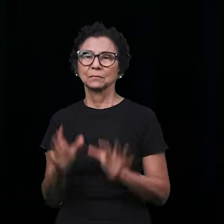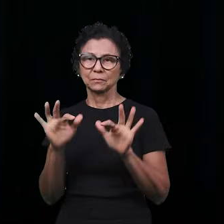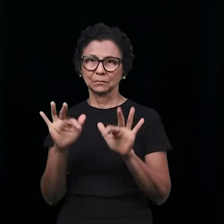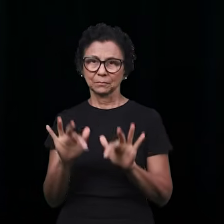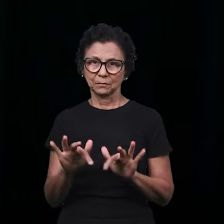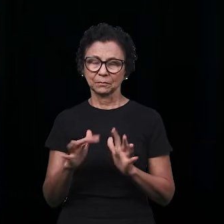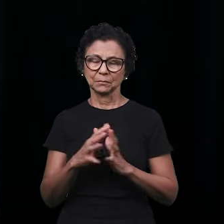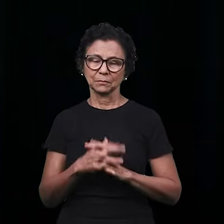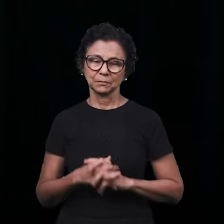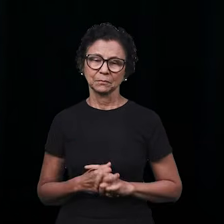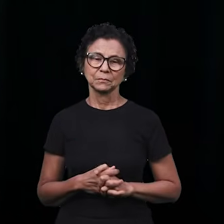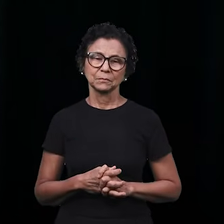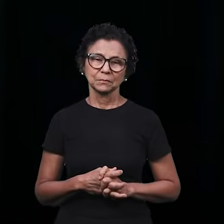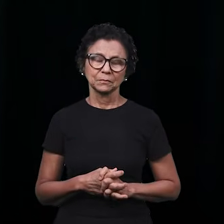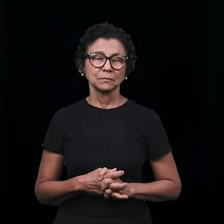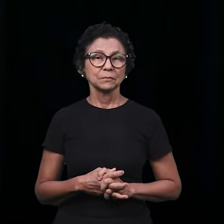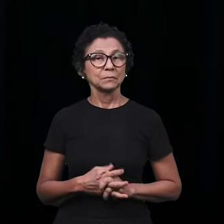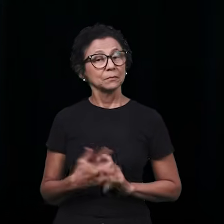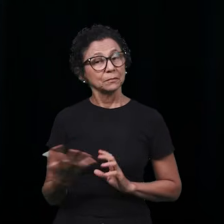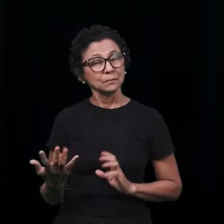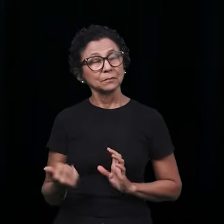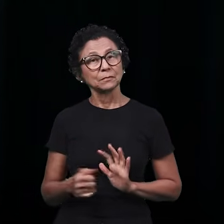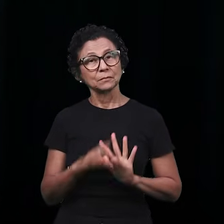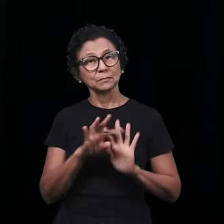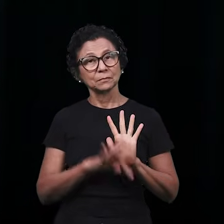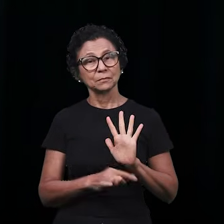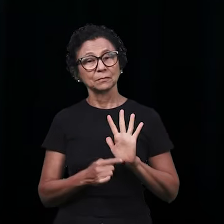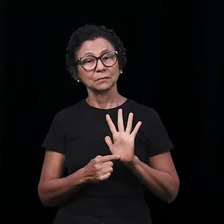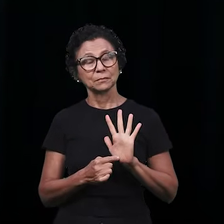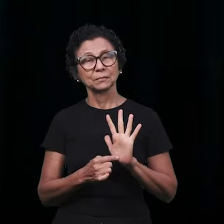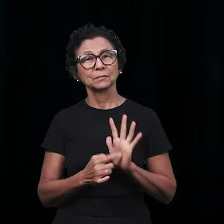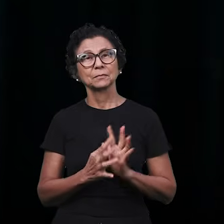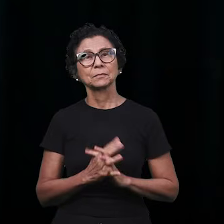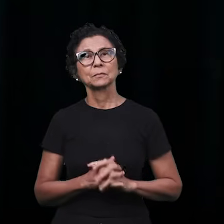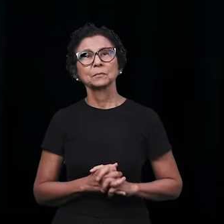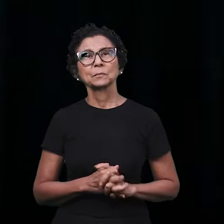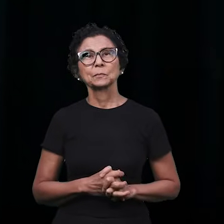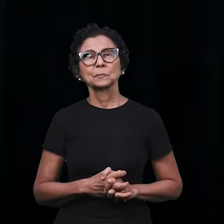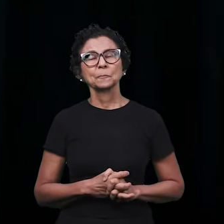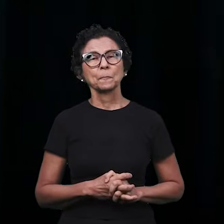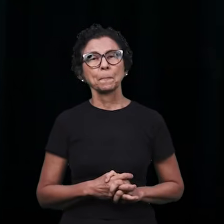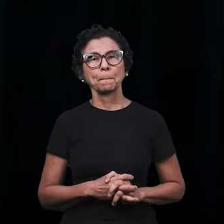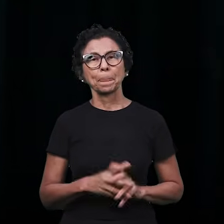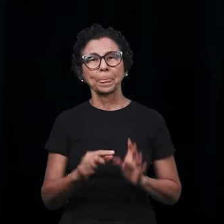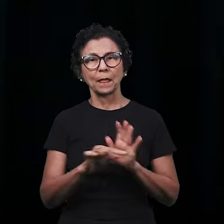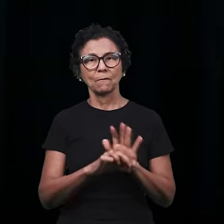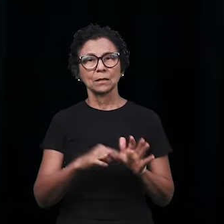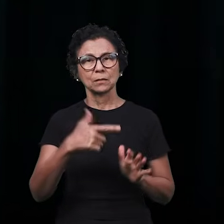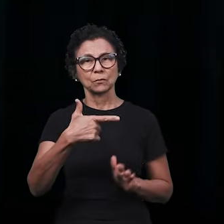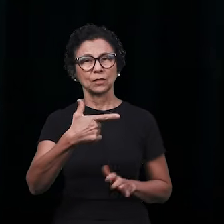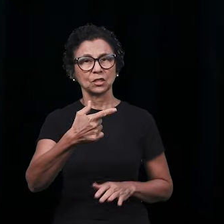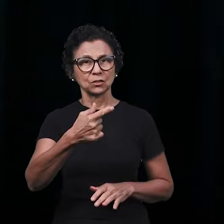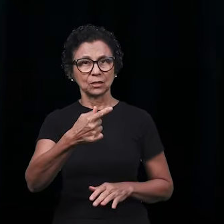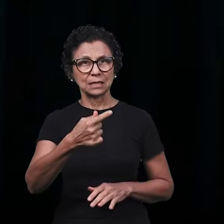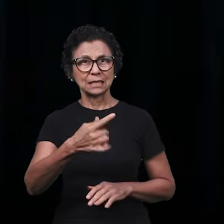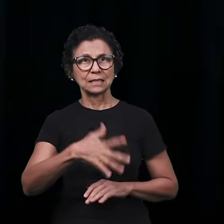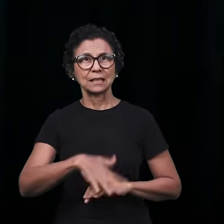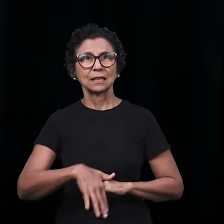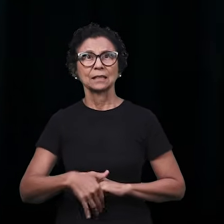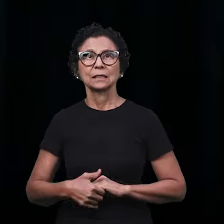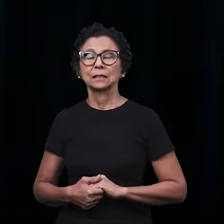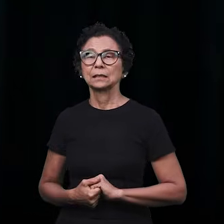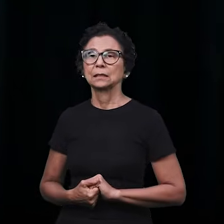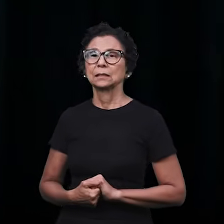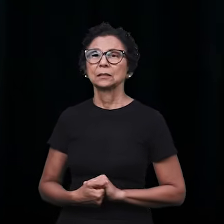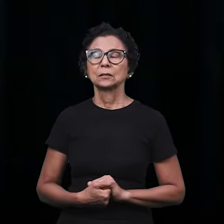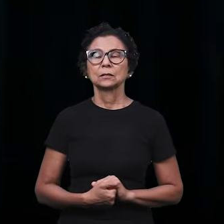encerrando esse episódio. Eu gostaria de deixar esse texto a última vez, que é o versículo 27.